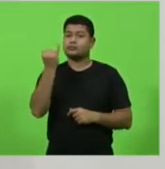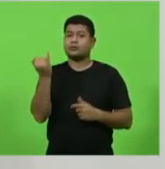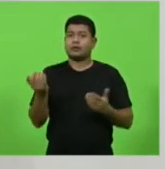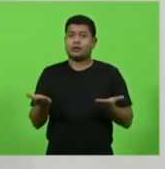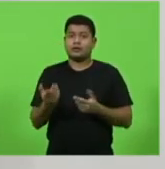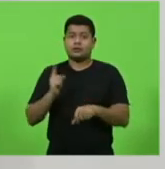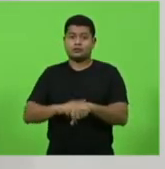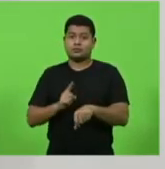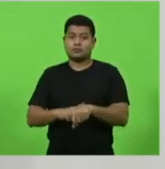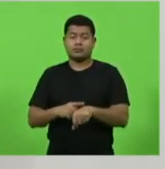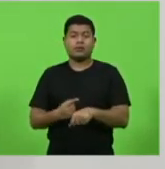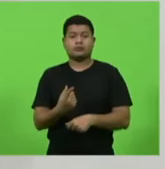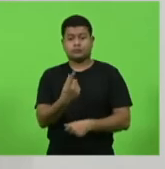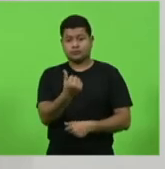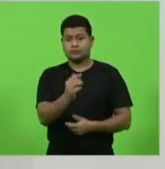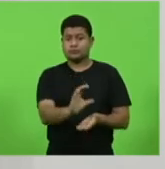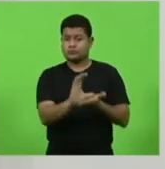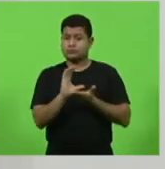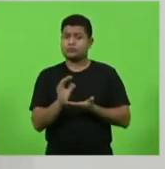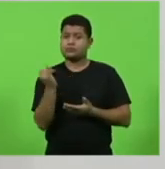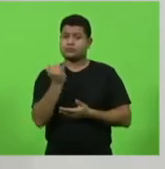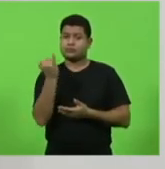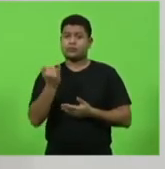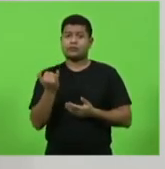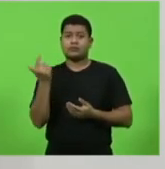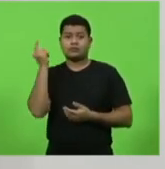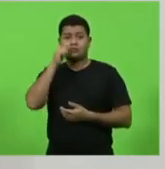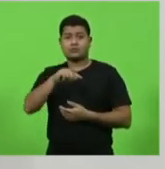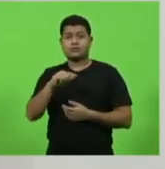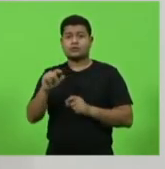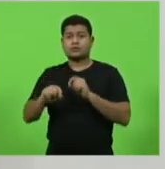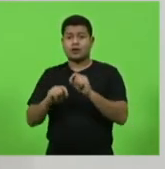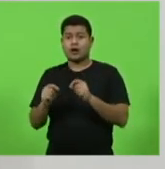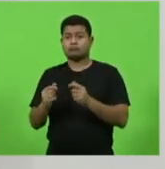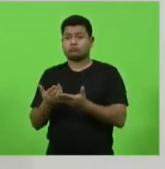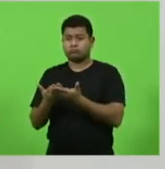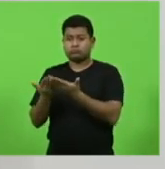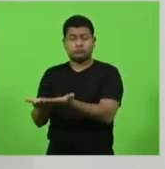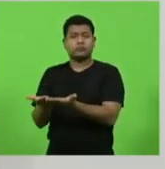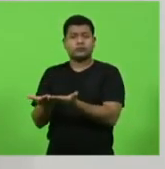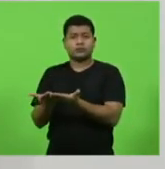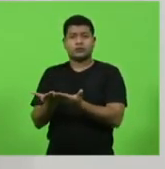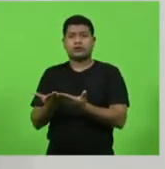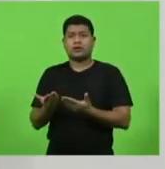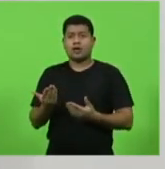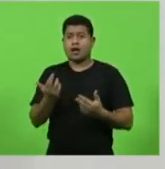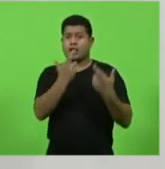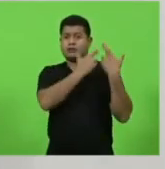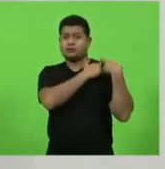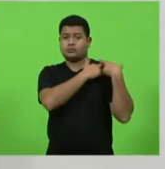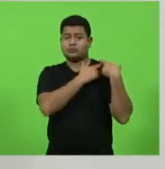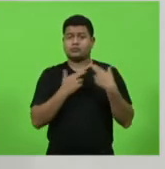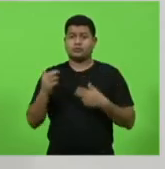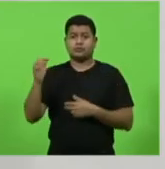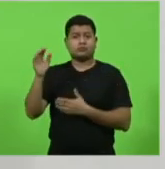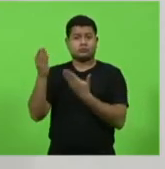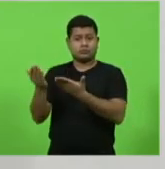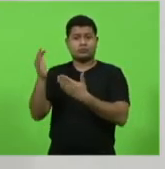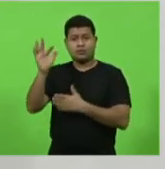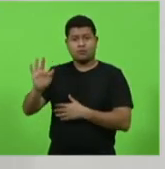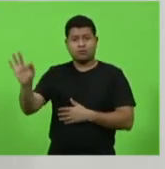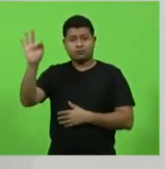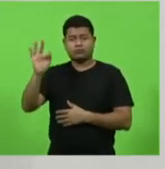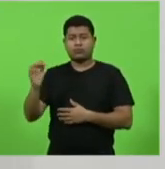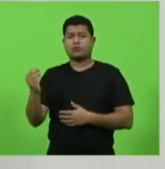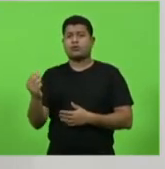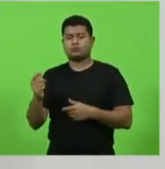desse recurso, até para colocar uma responsabilidade maior também no governo federal. E que